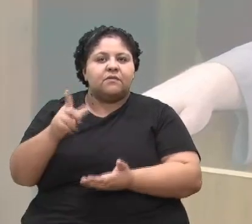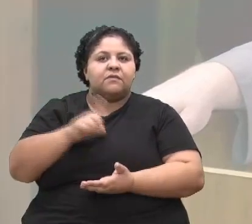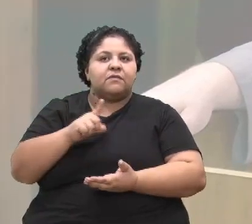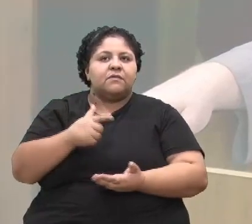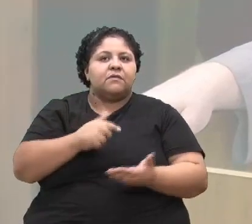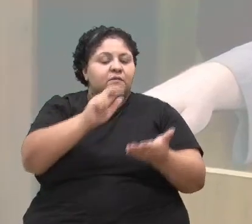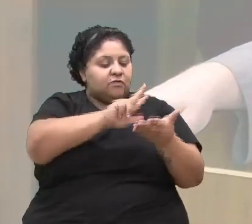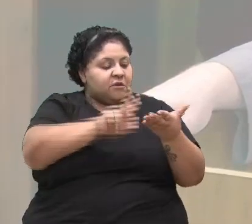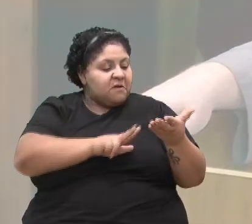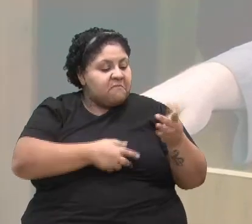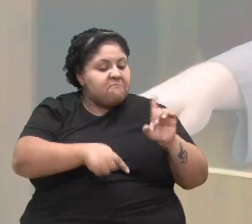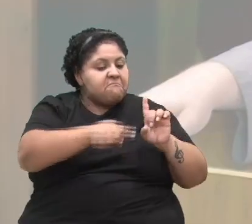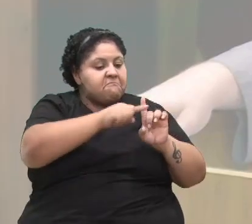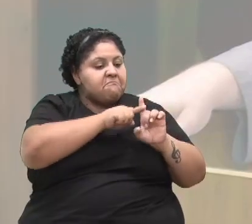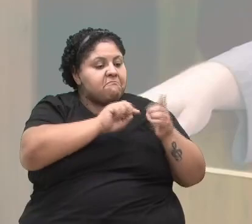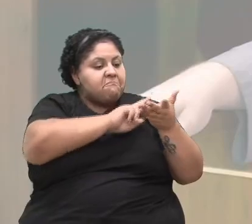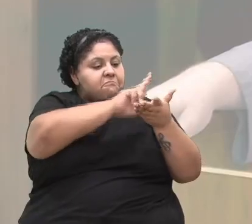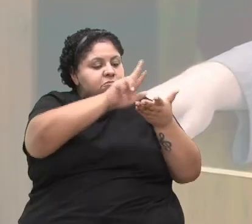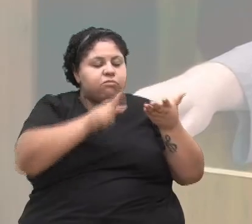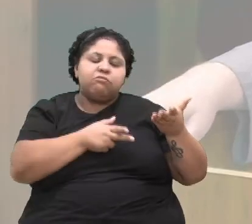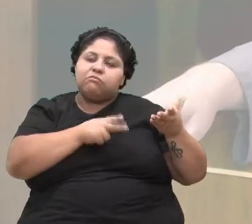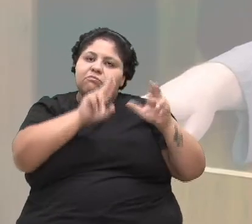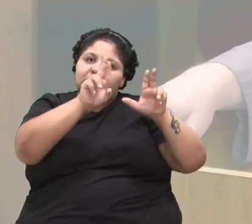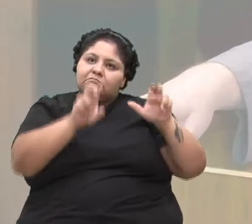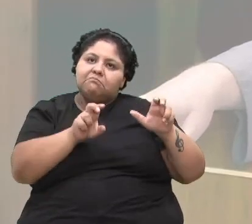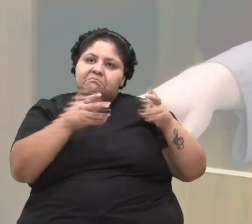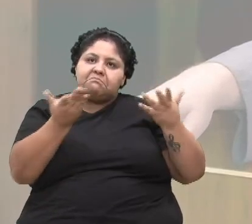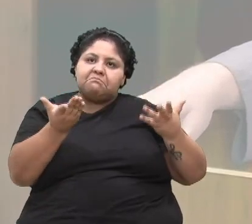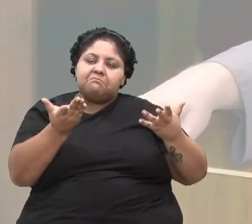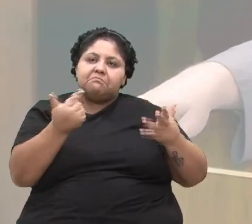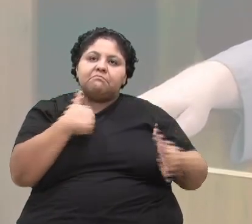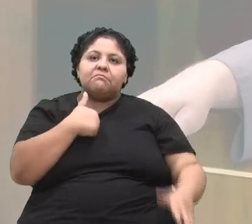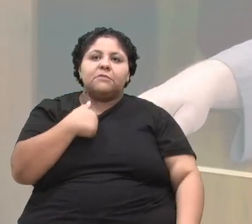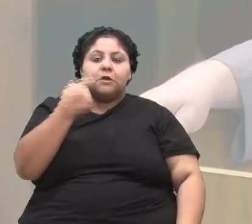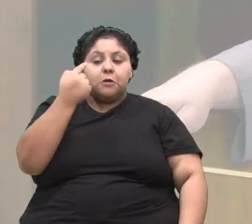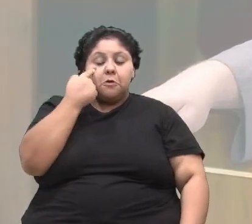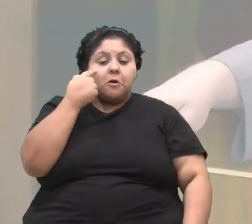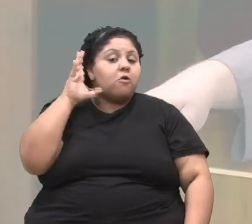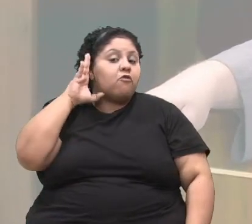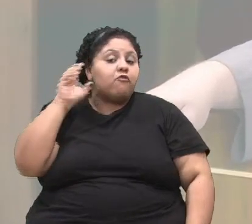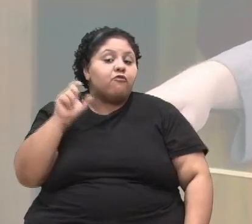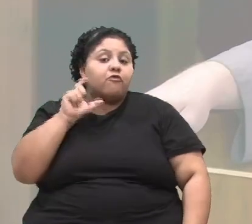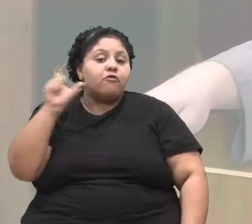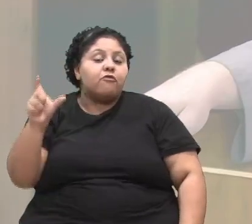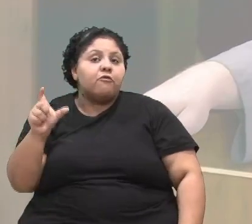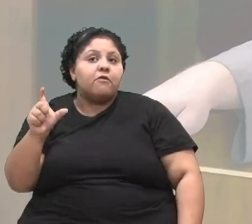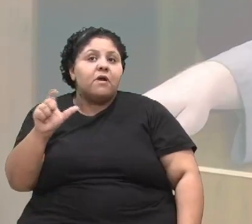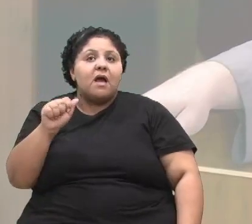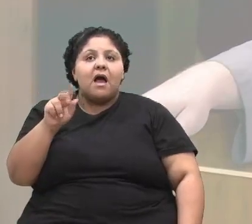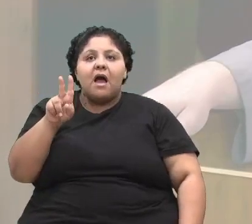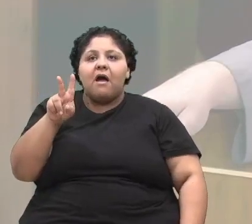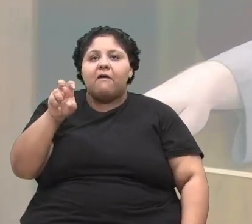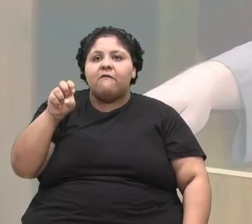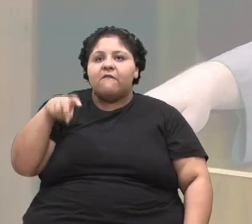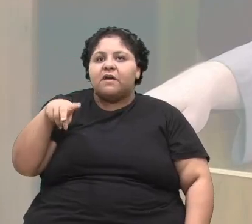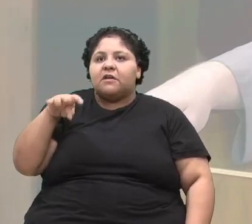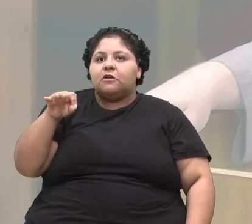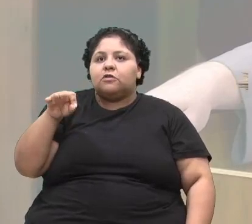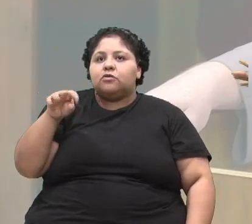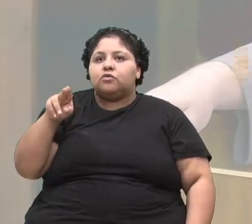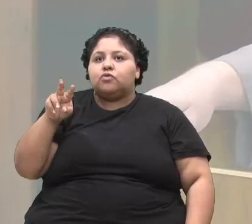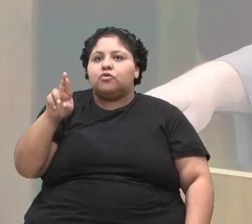avaliação positiva em várias pontes. Então, eu ouvi uma palavra aqui, aventureiro. O senhor não é aventureiro,